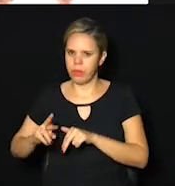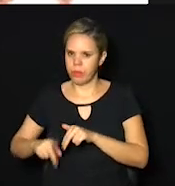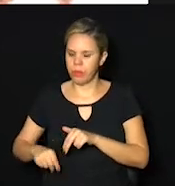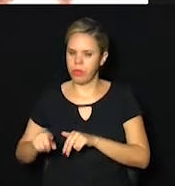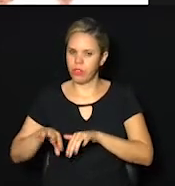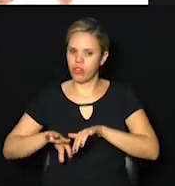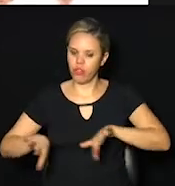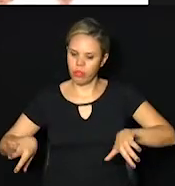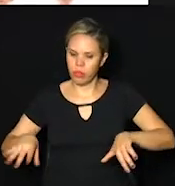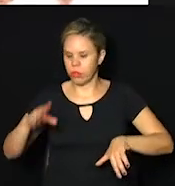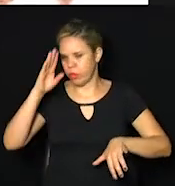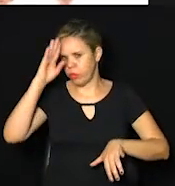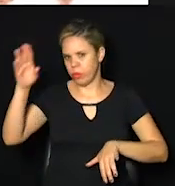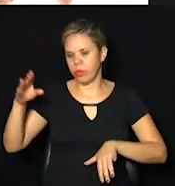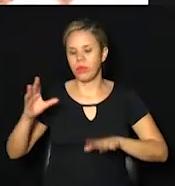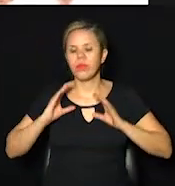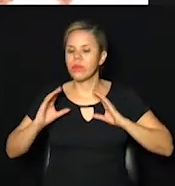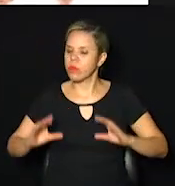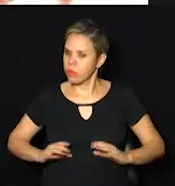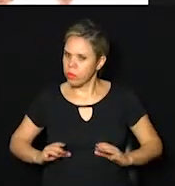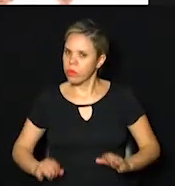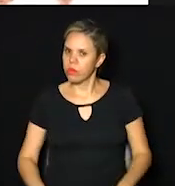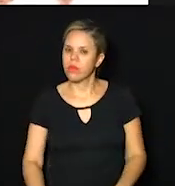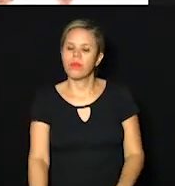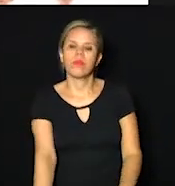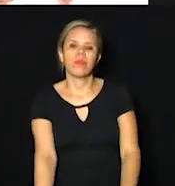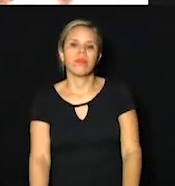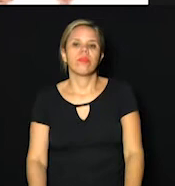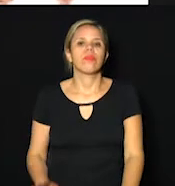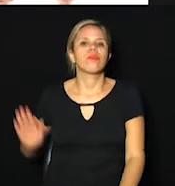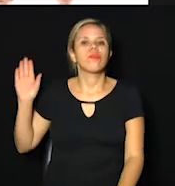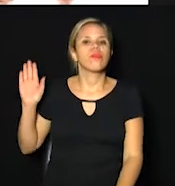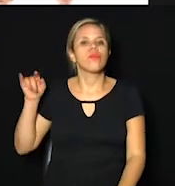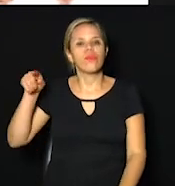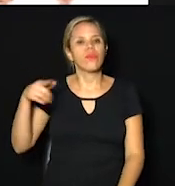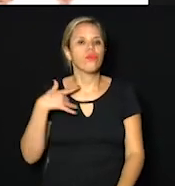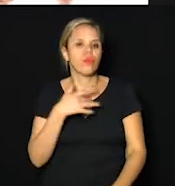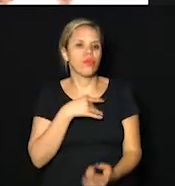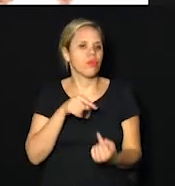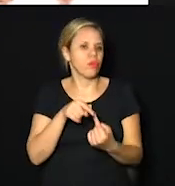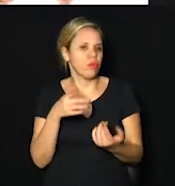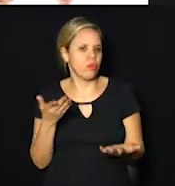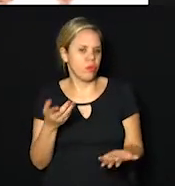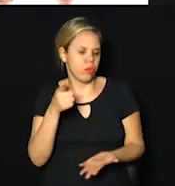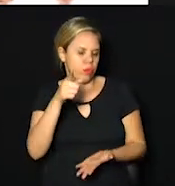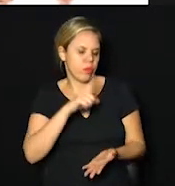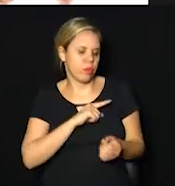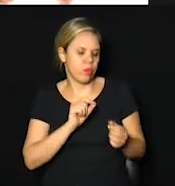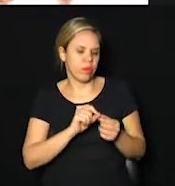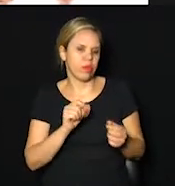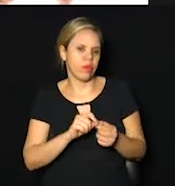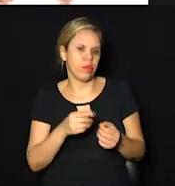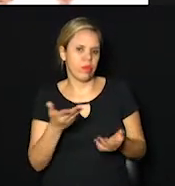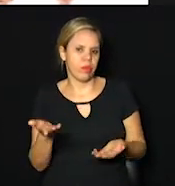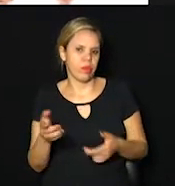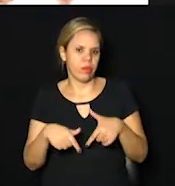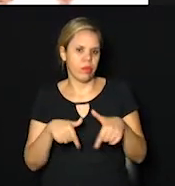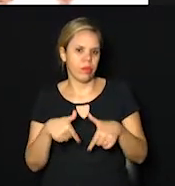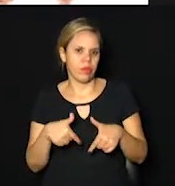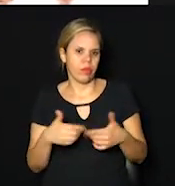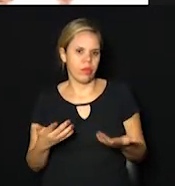dividir principalmente por comportamento, né? Você é um candidato ligado à saúde. Então o que você tem que fazer? Trabalhar